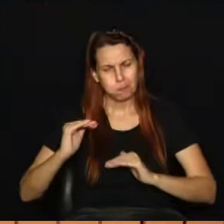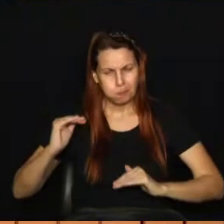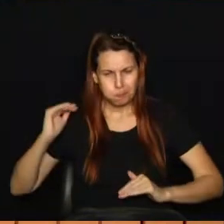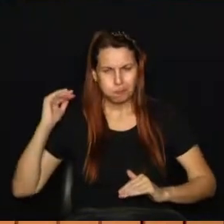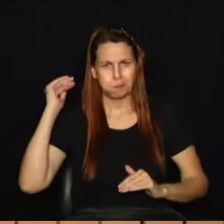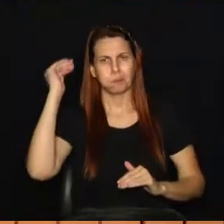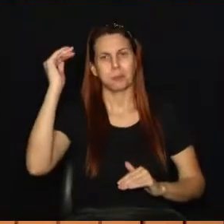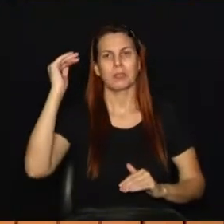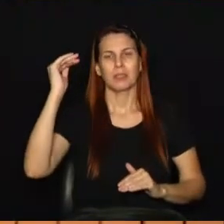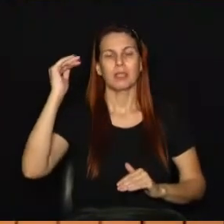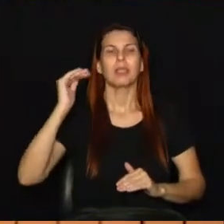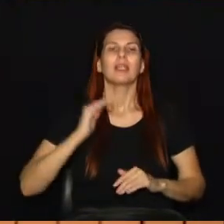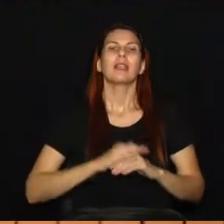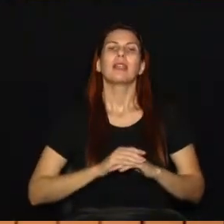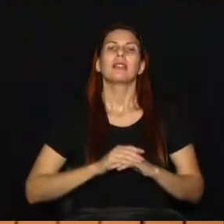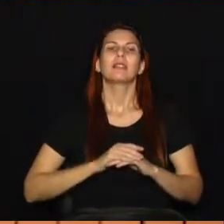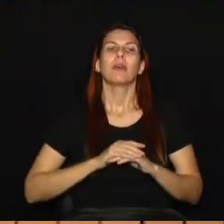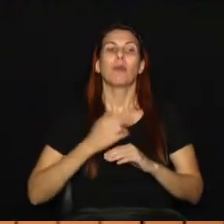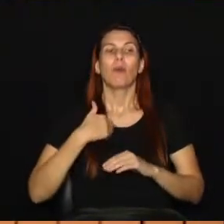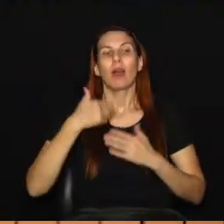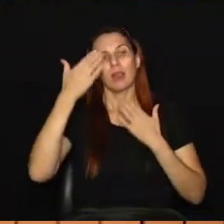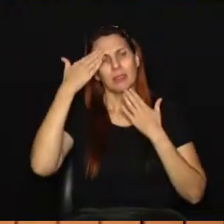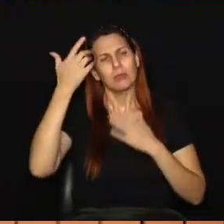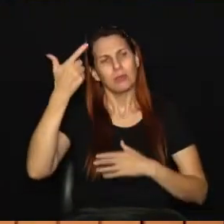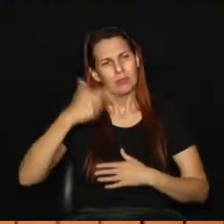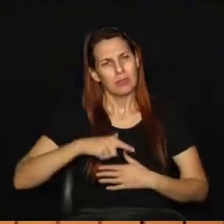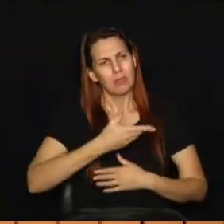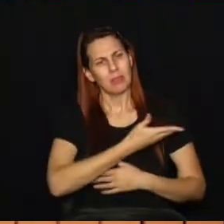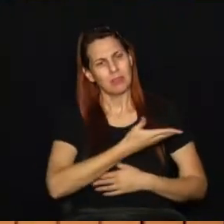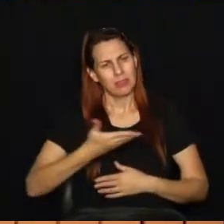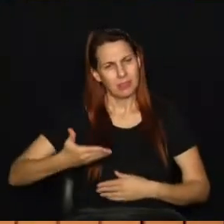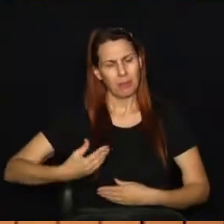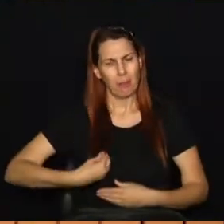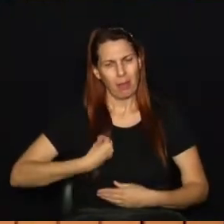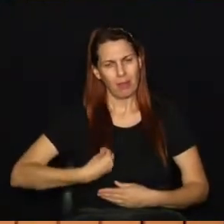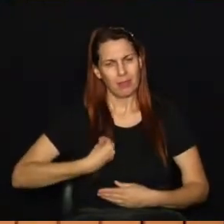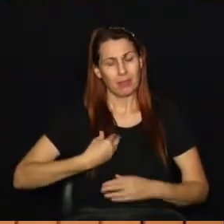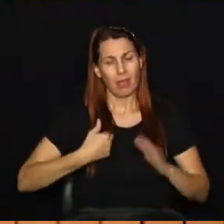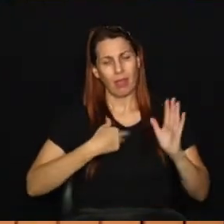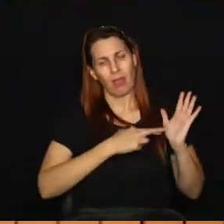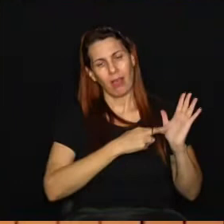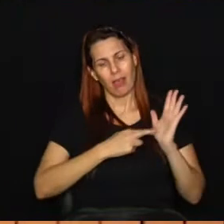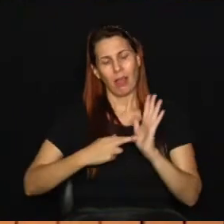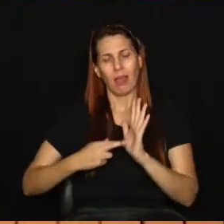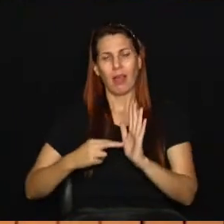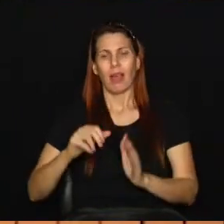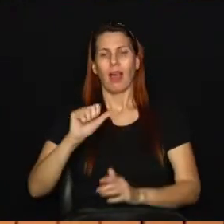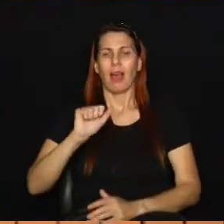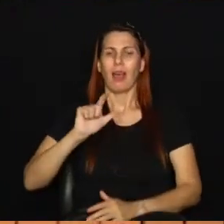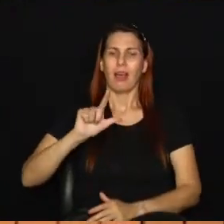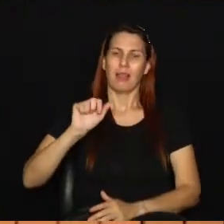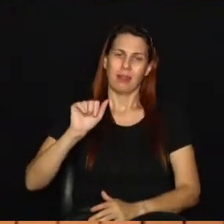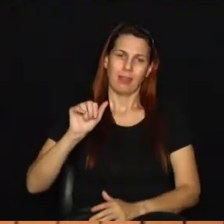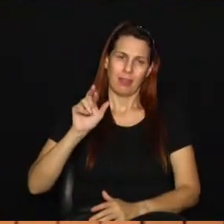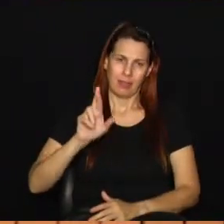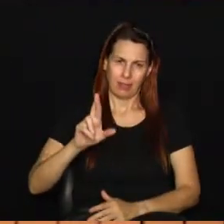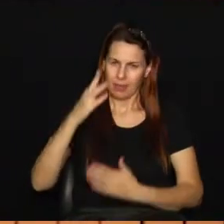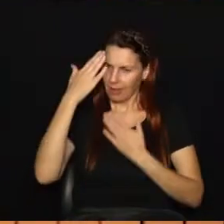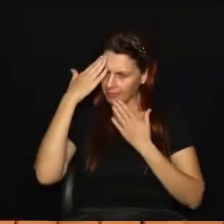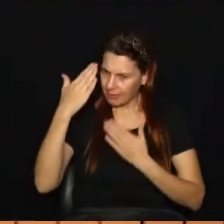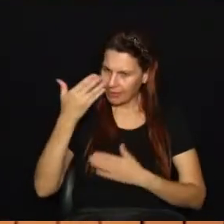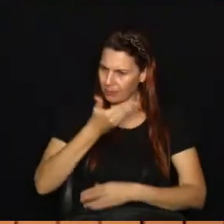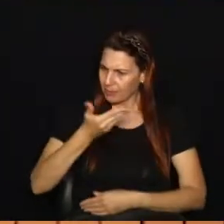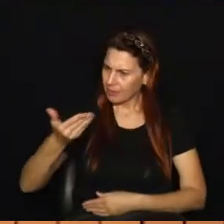vez aqui agradecer a presença de todos, na pessoa do Alair. Eu quero agradecer a presença de todos